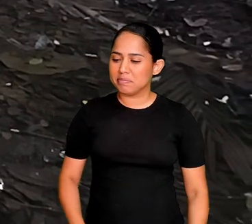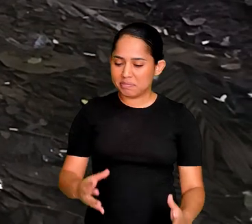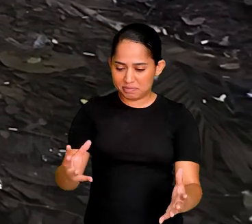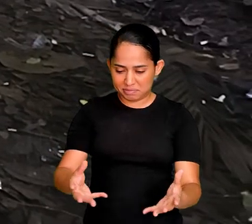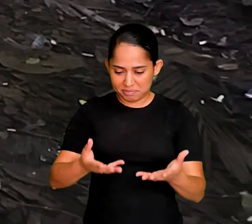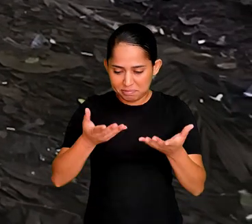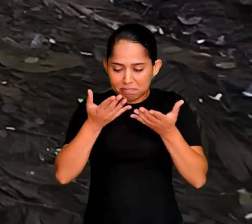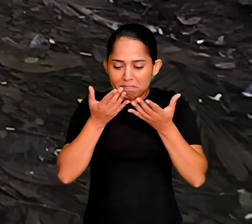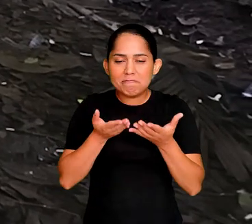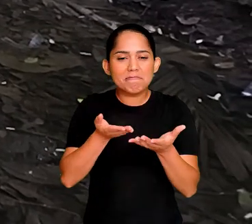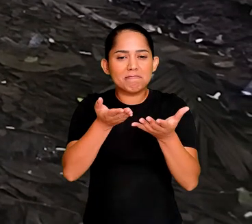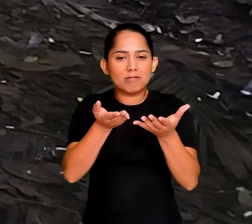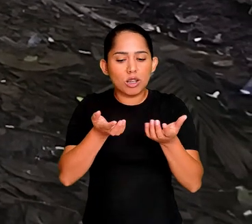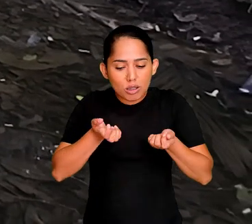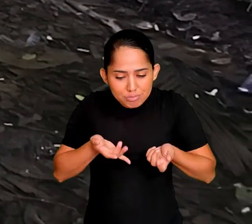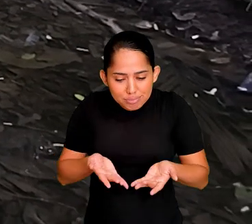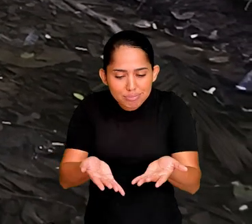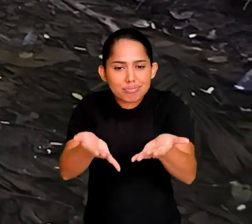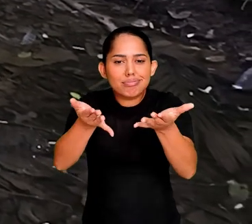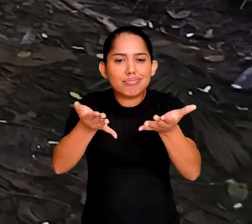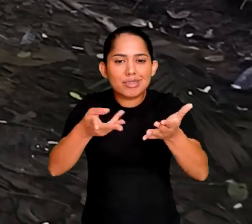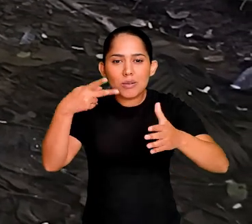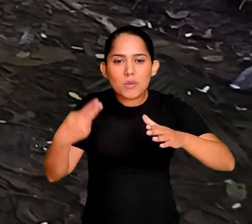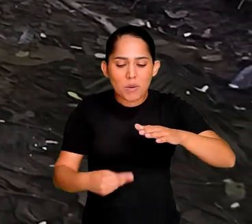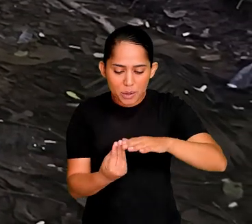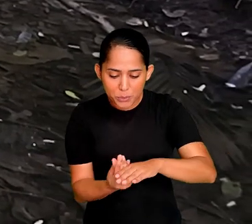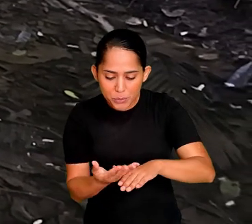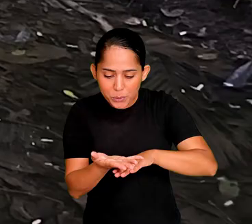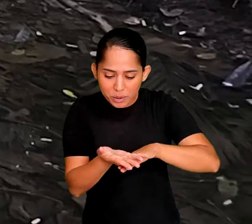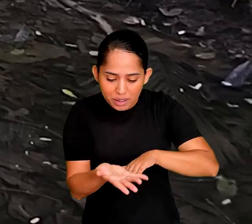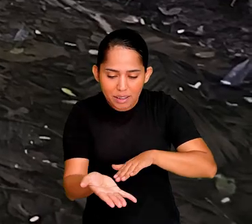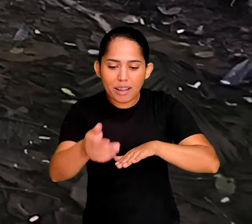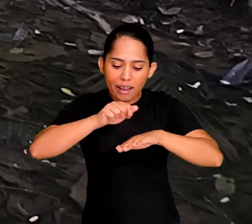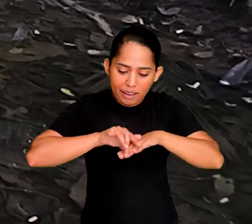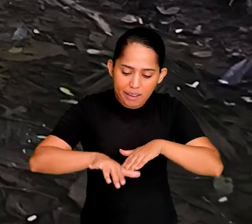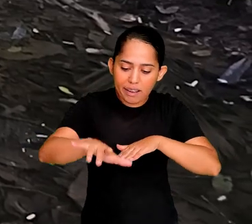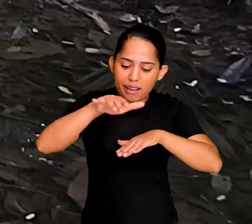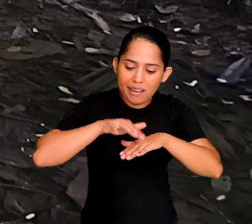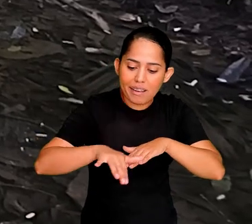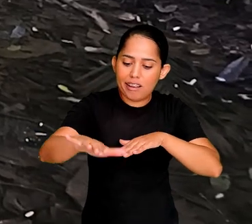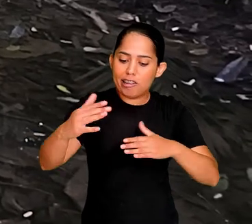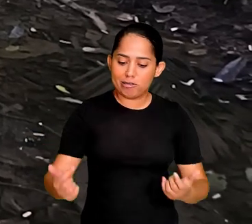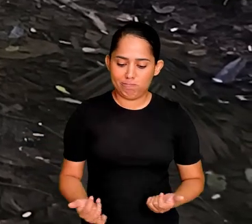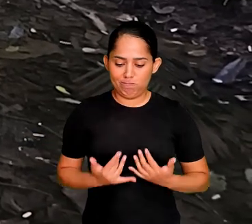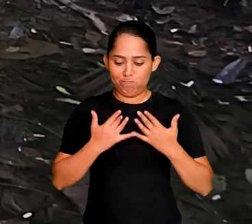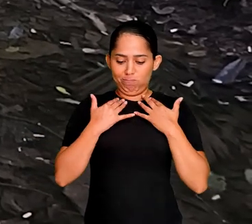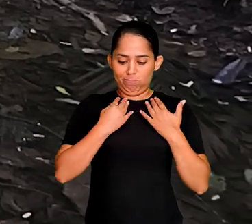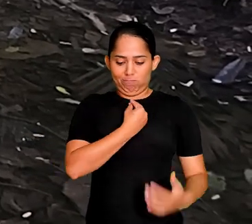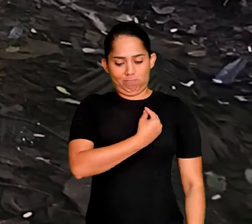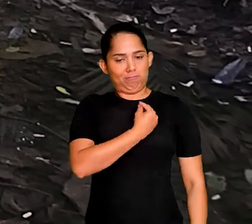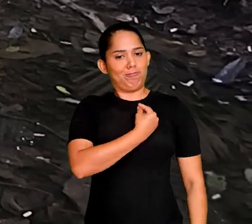líquido precioso que jorra, que brota da terra e que nos constitui, que faz tudo